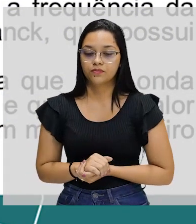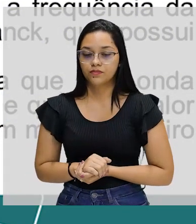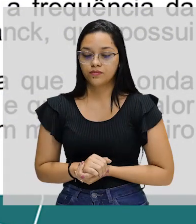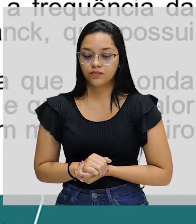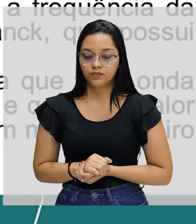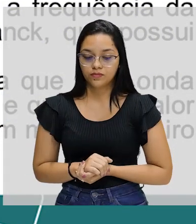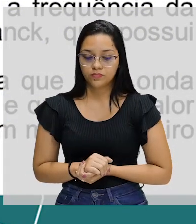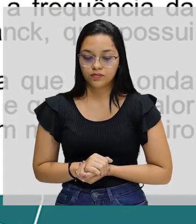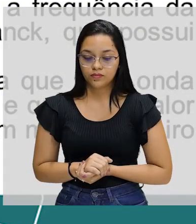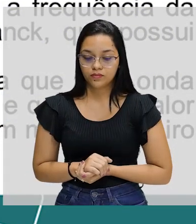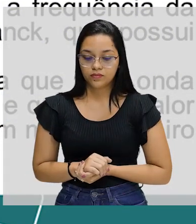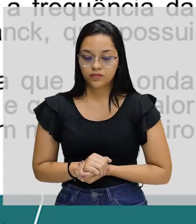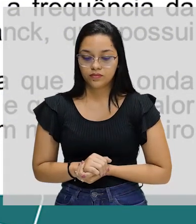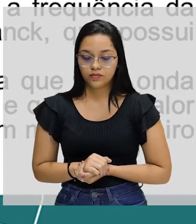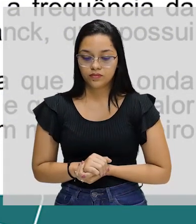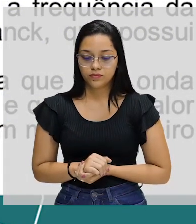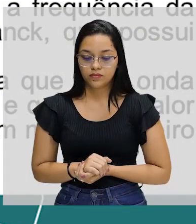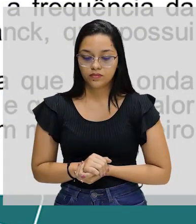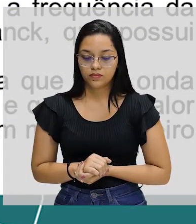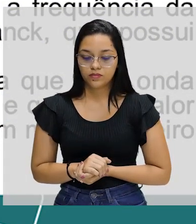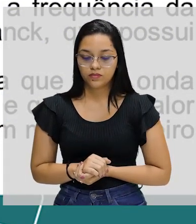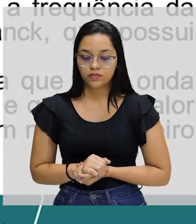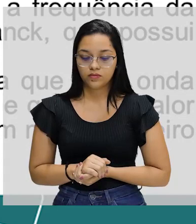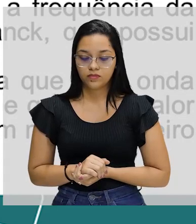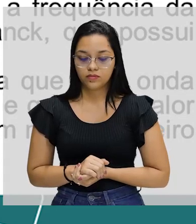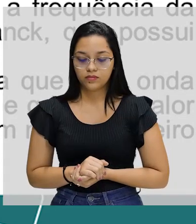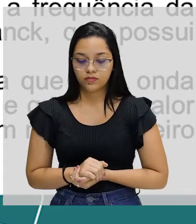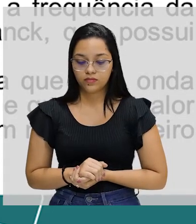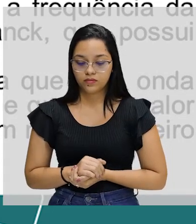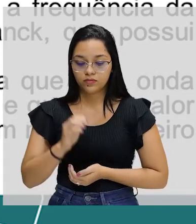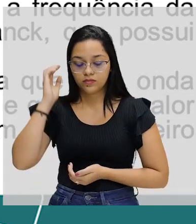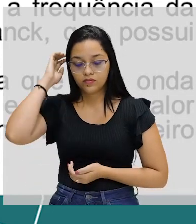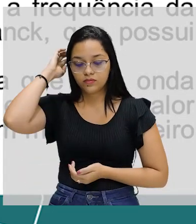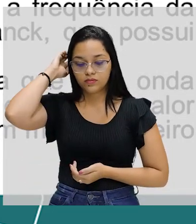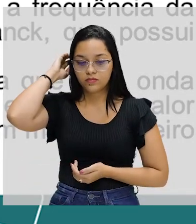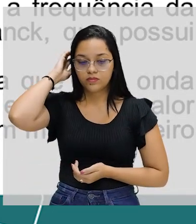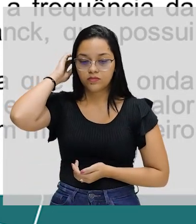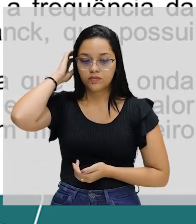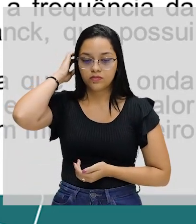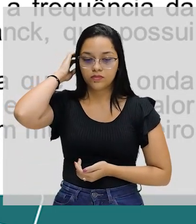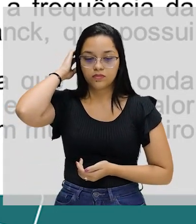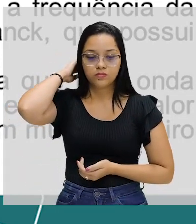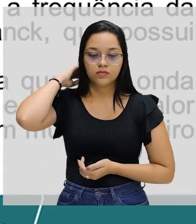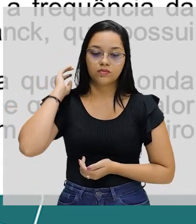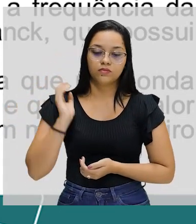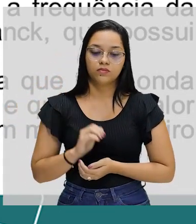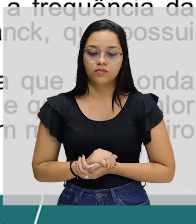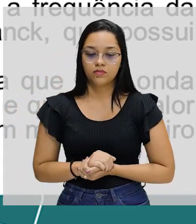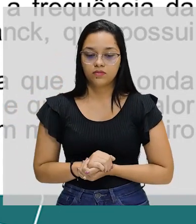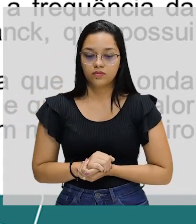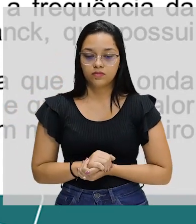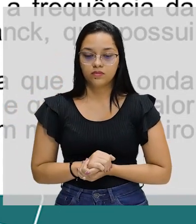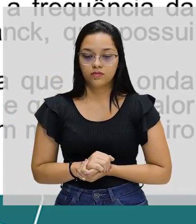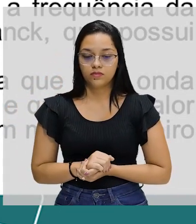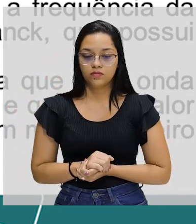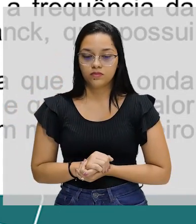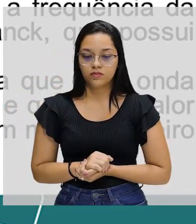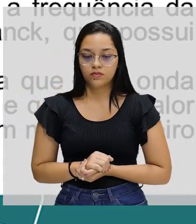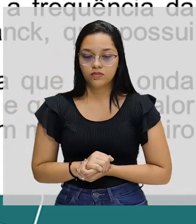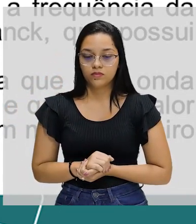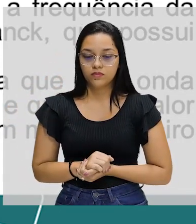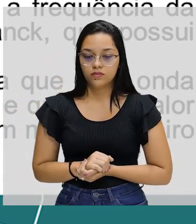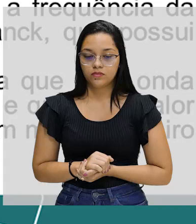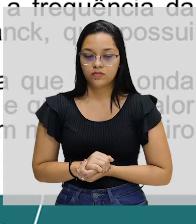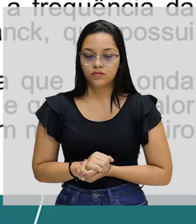Os fótons são partículas que compõem a luz e podem ser definidos como pequenos pacotes, não é, entre